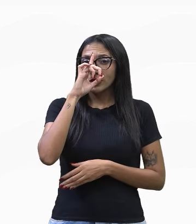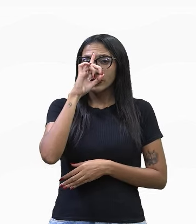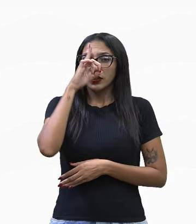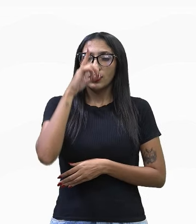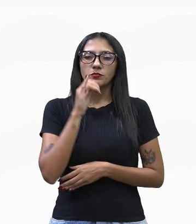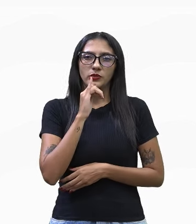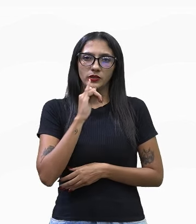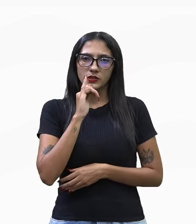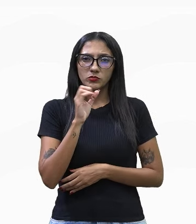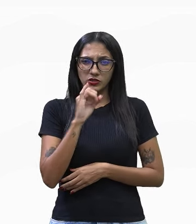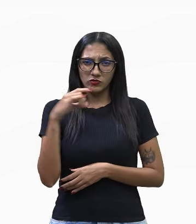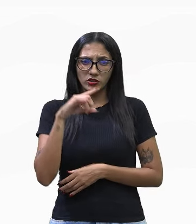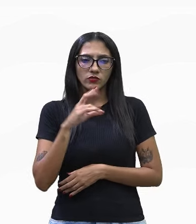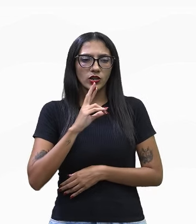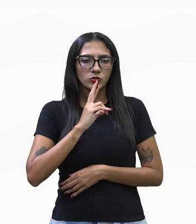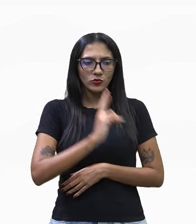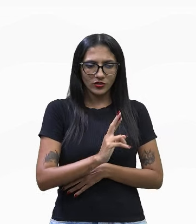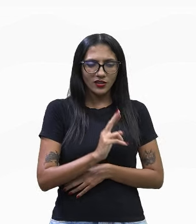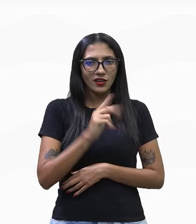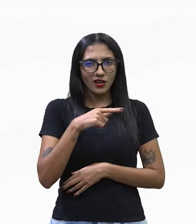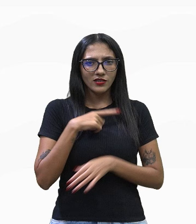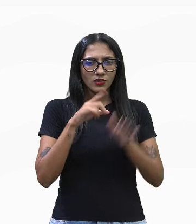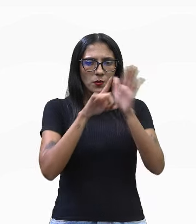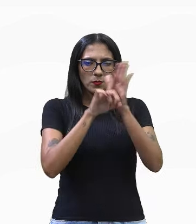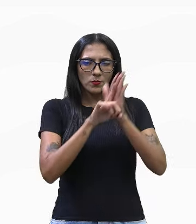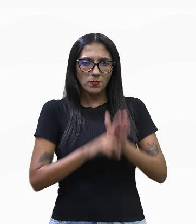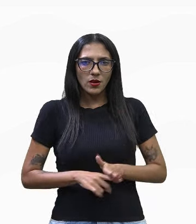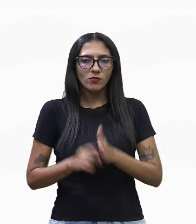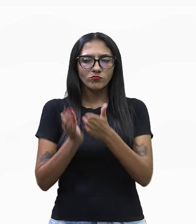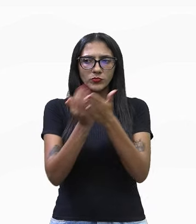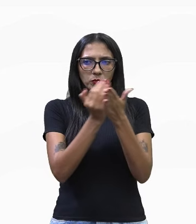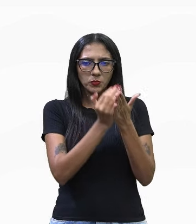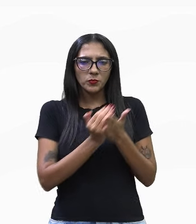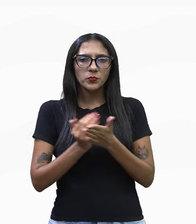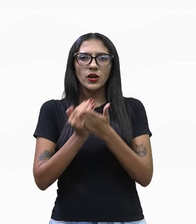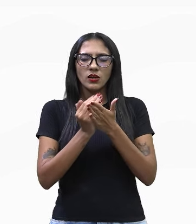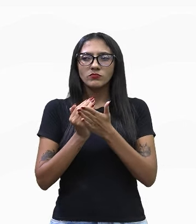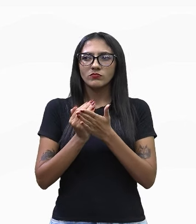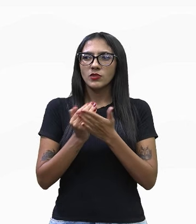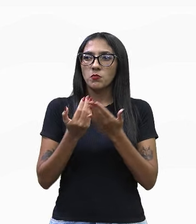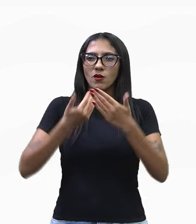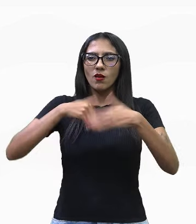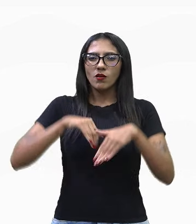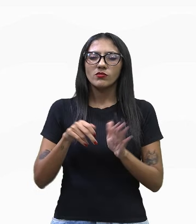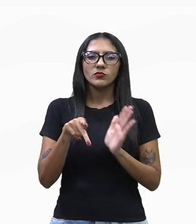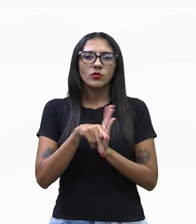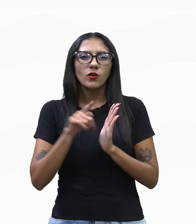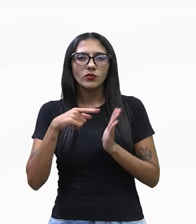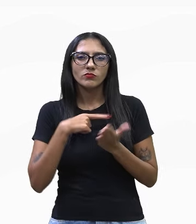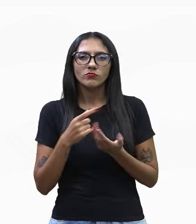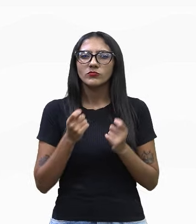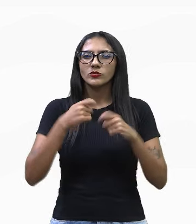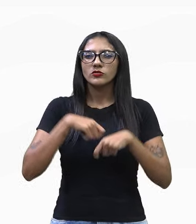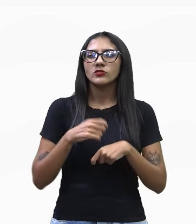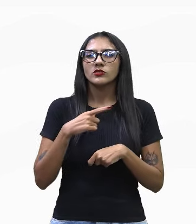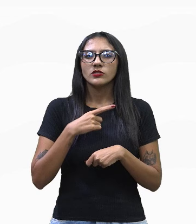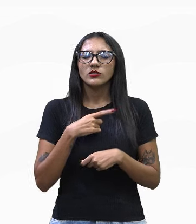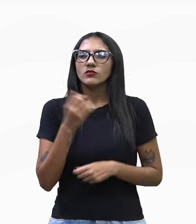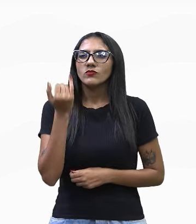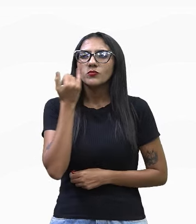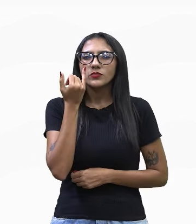for responder o Ideb né responder para o Ideb fazer as provas para que possa ser atribuído para que